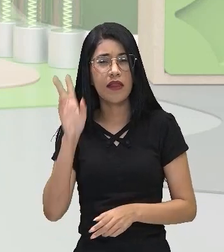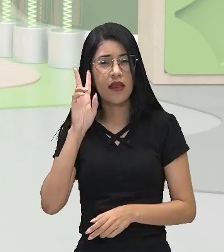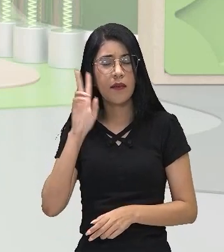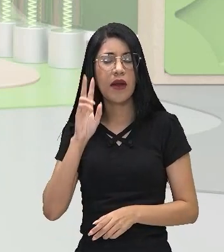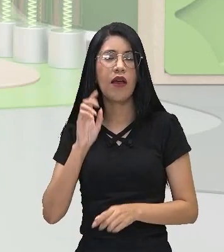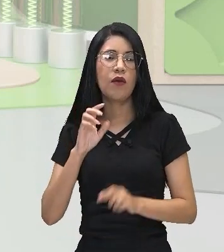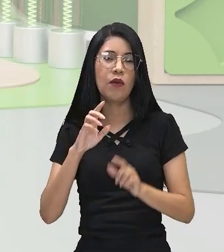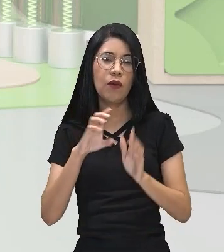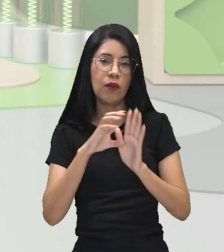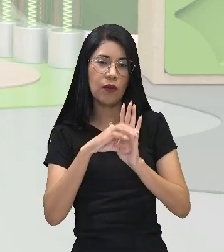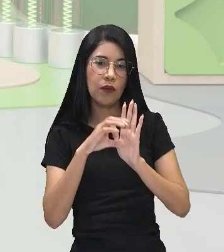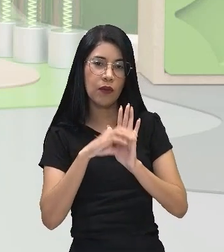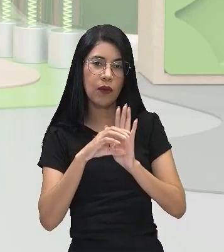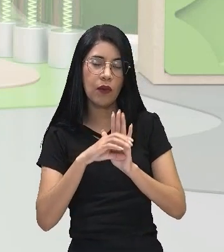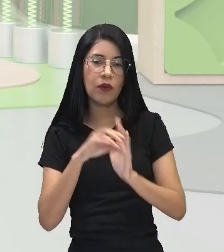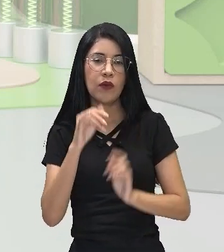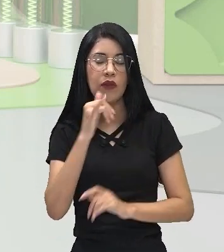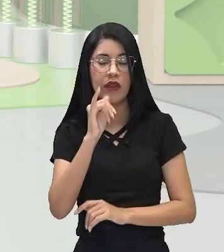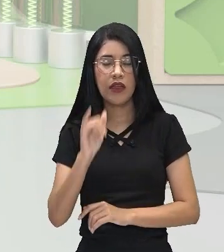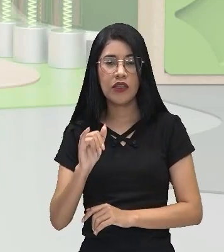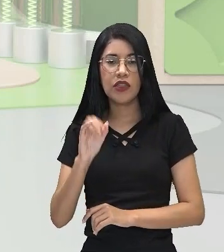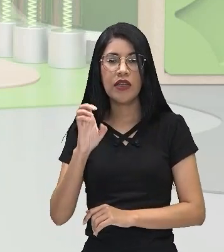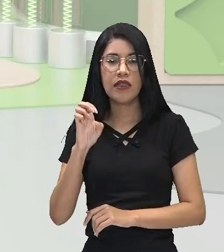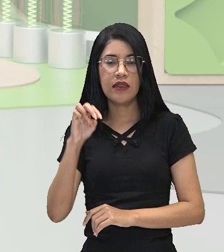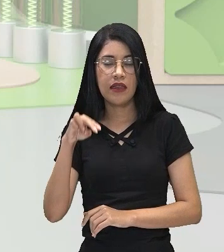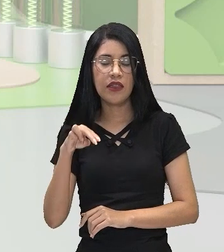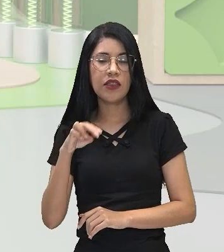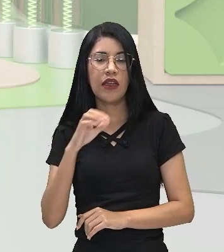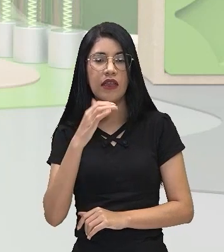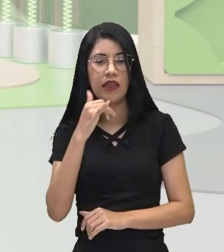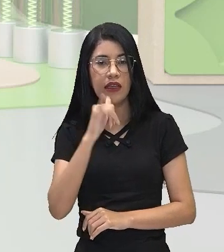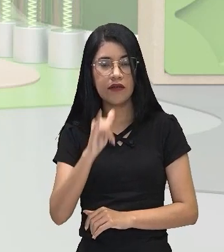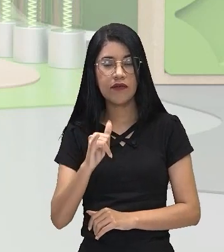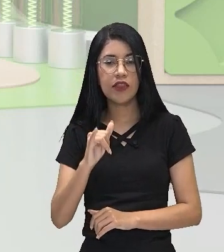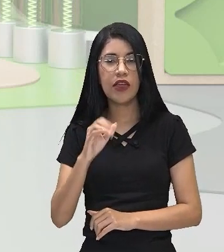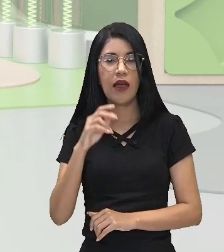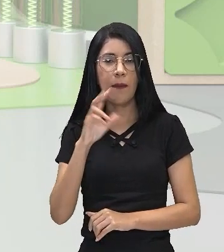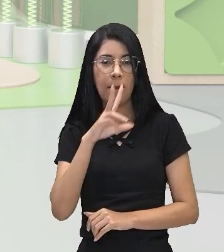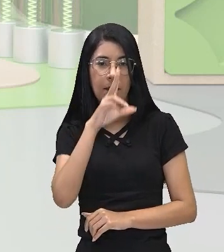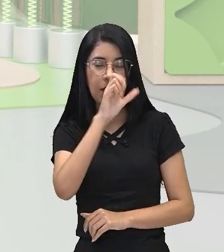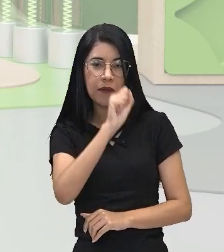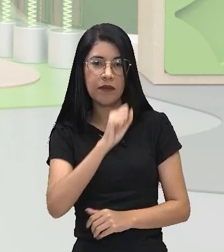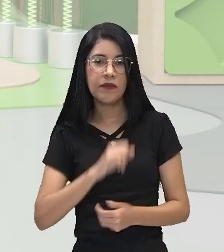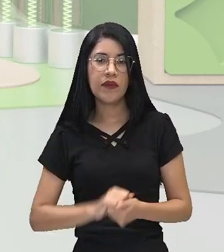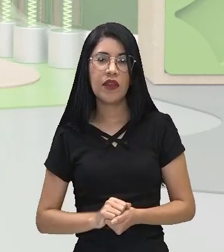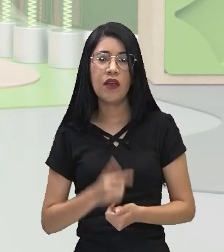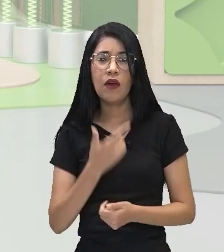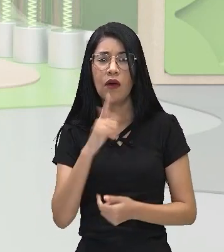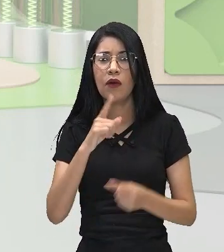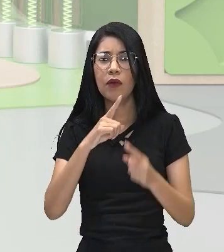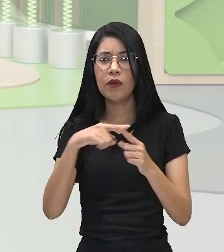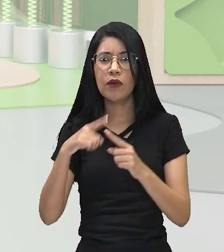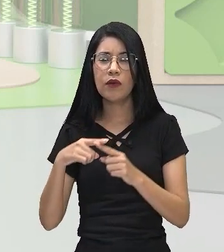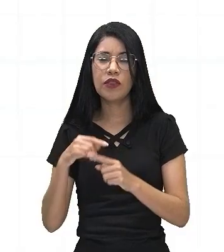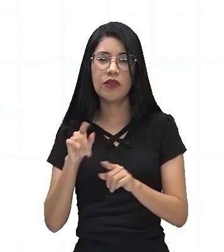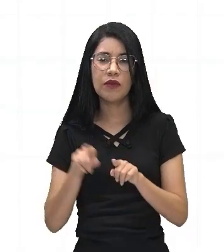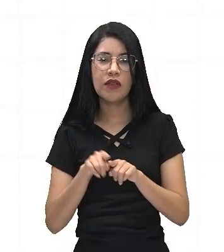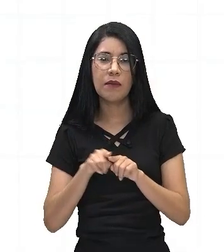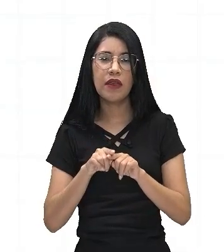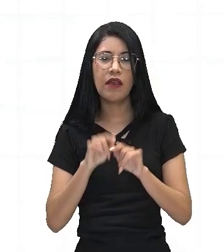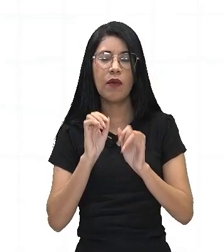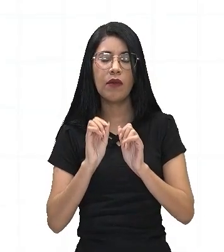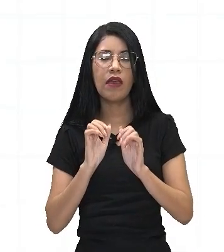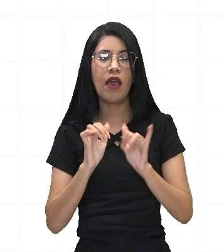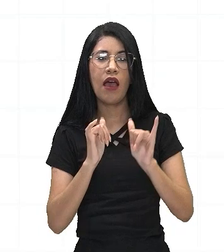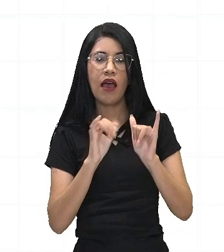energia potencial e energia cinética, tá bom? Mas a gente vai relembrar também outras formas de energia, como a energia térmica, que